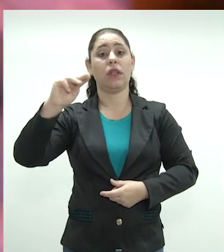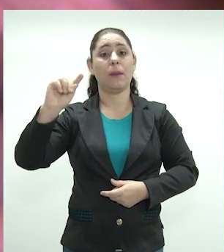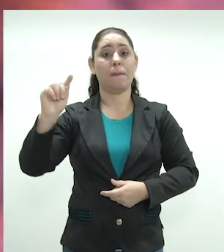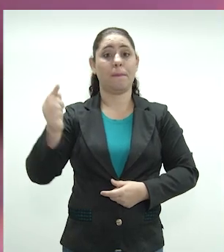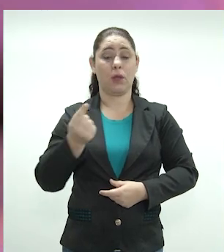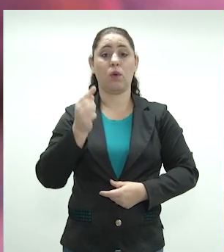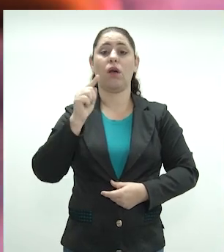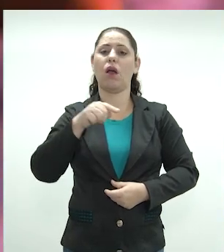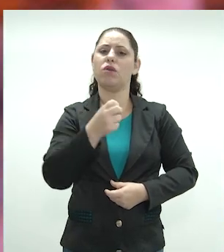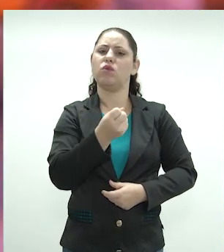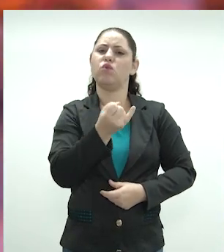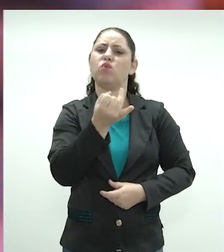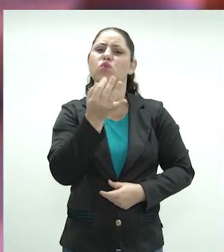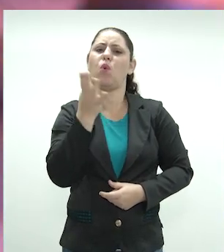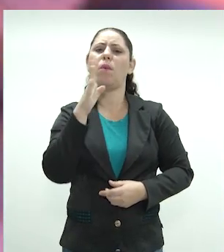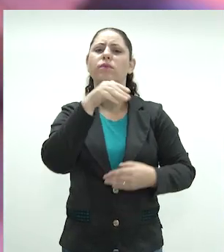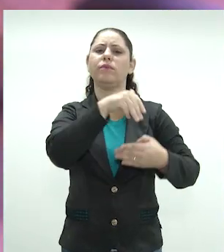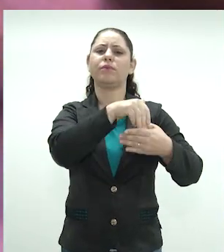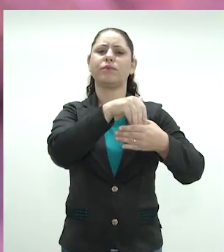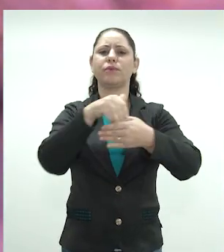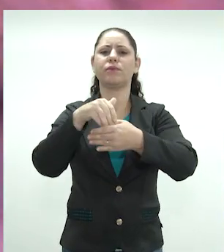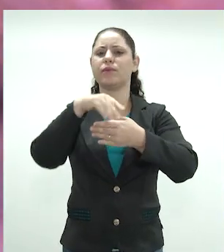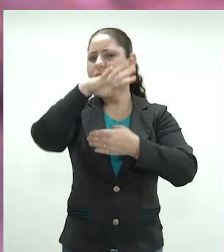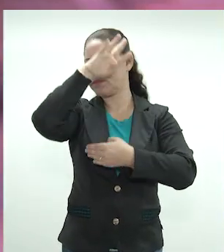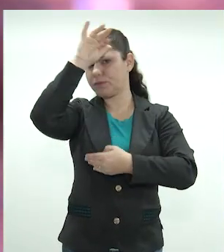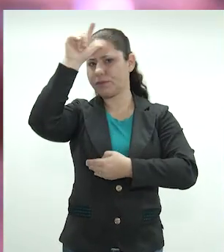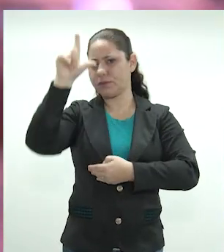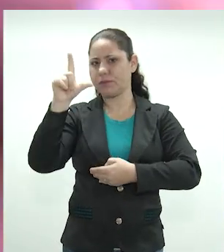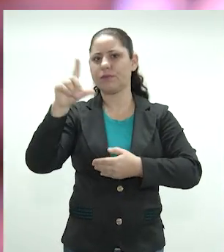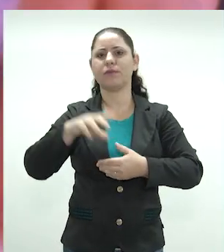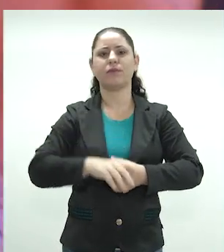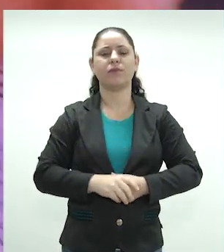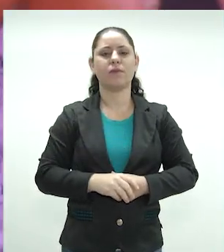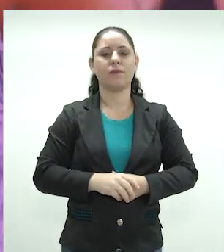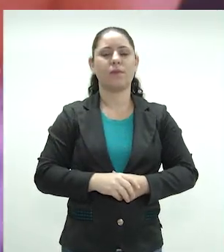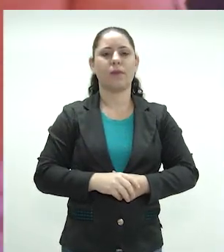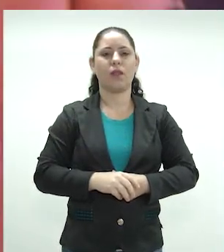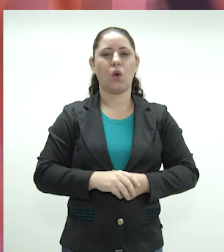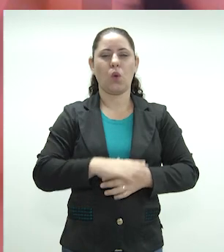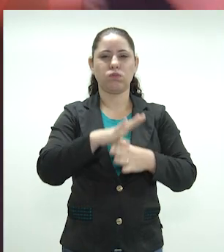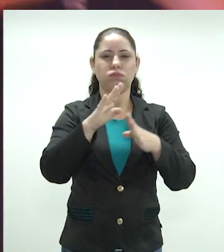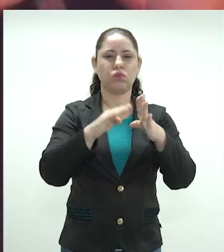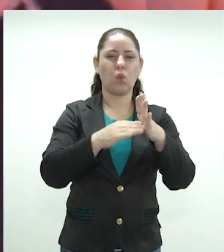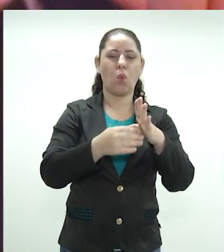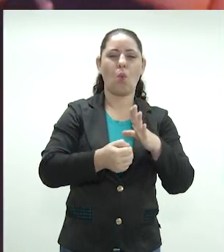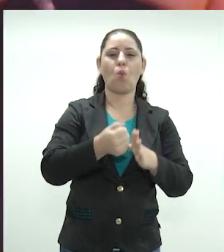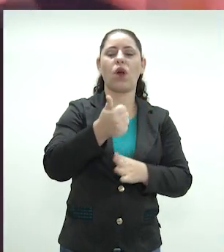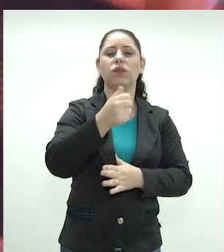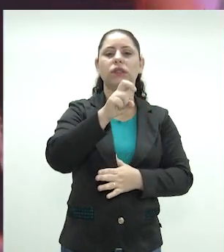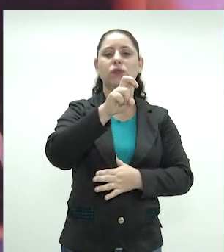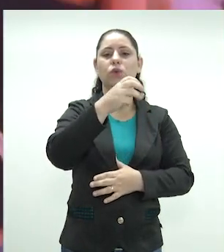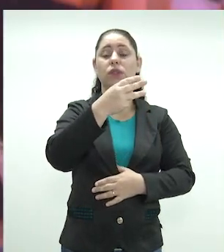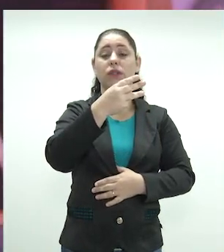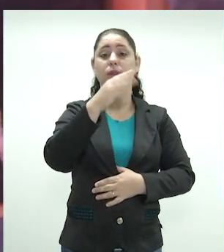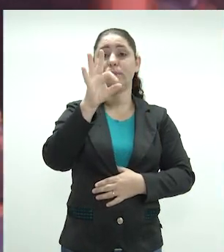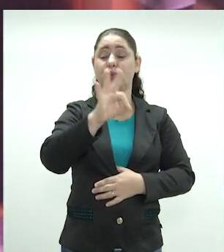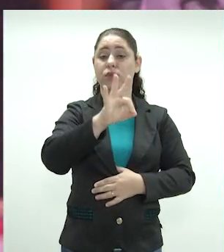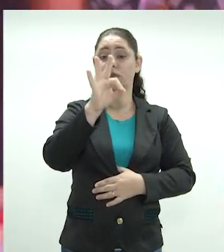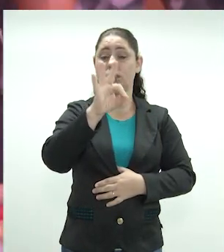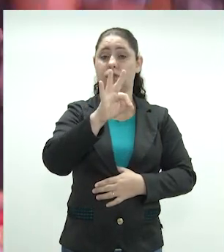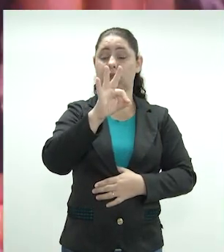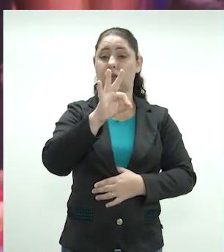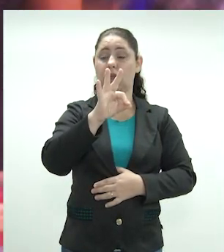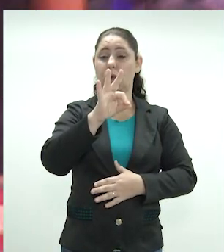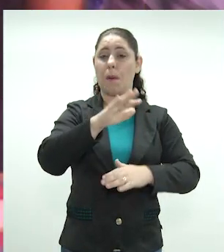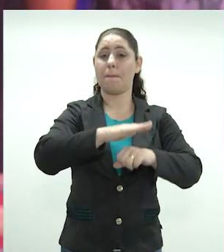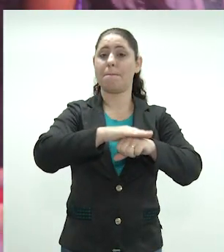1.833.000. Esse é o número de eleitores sul-mato-grossenses. Desse todo, quase 53%, o